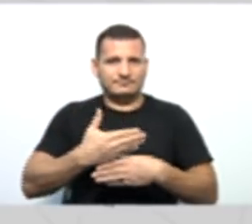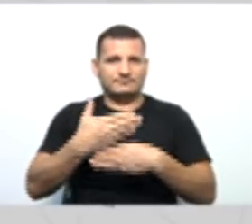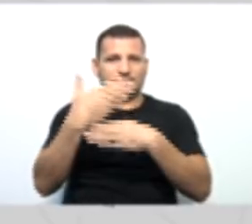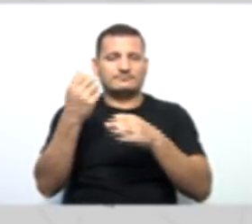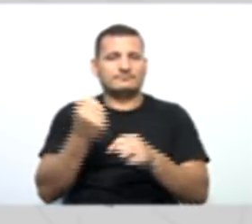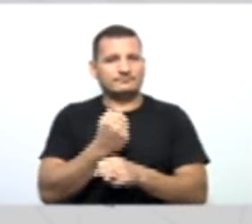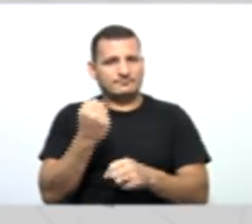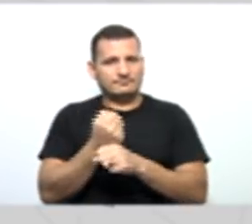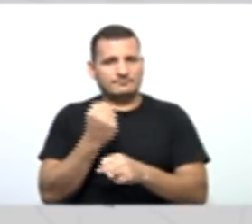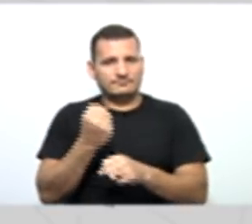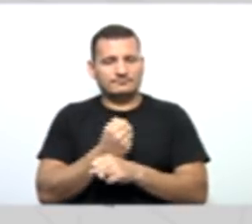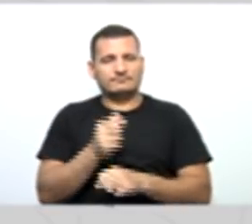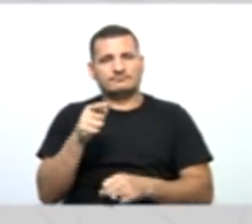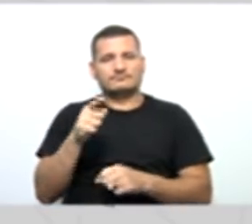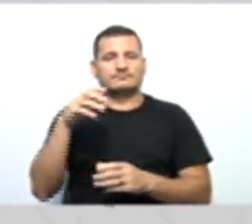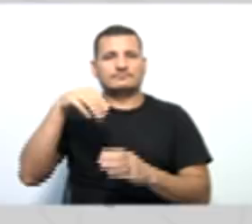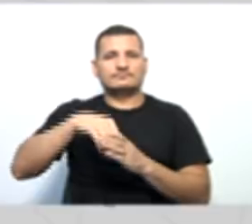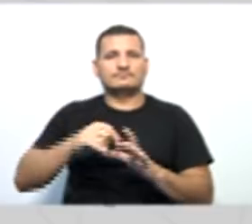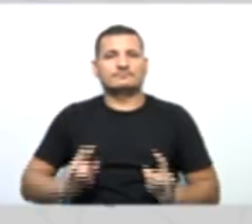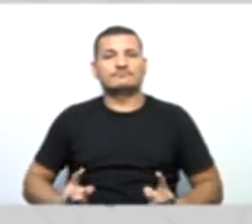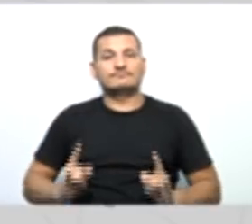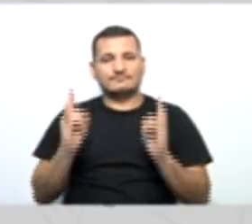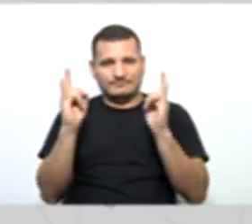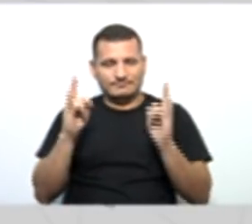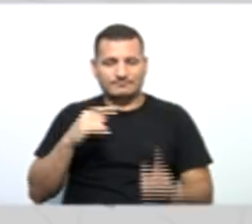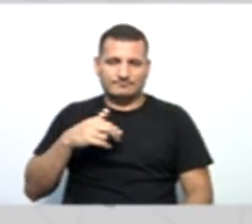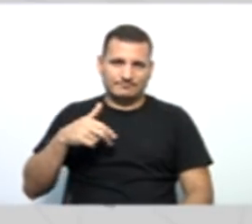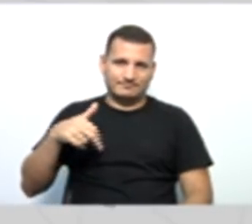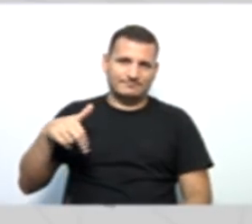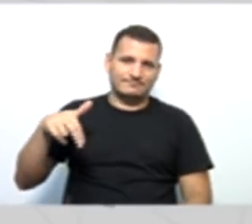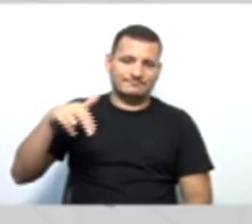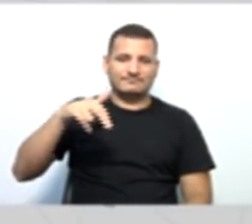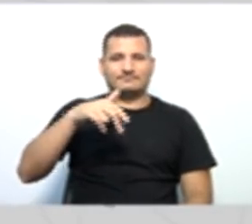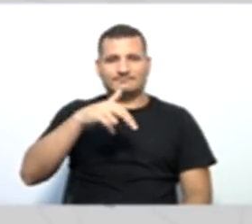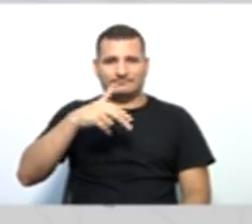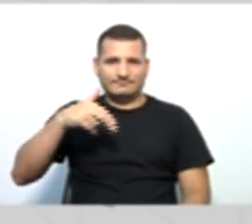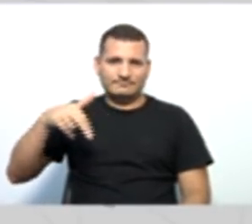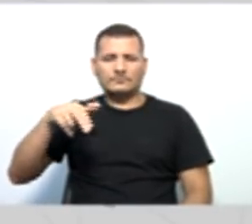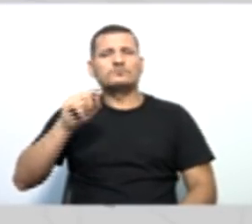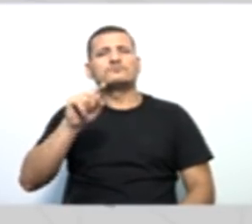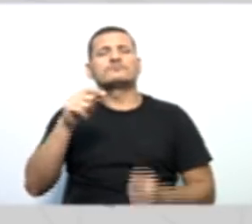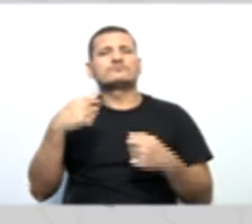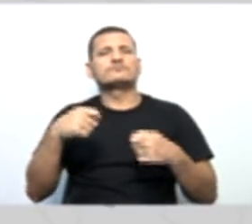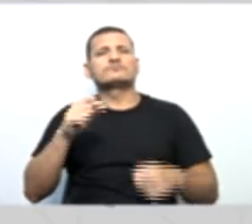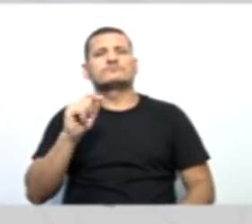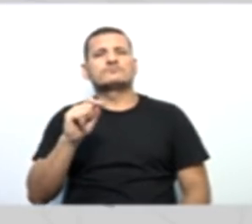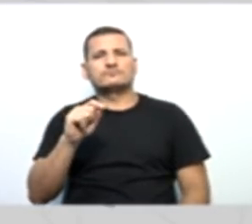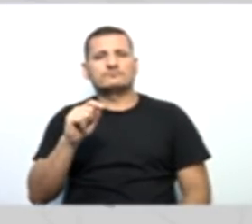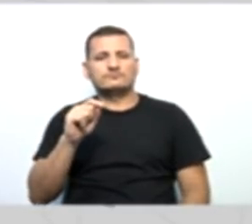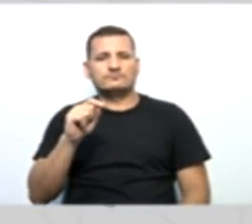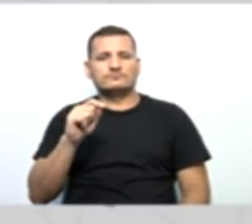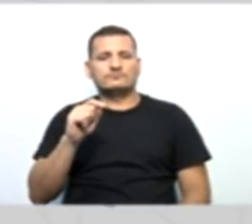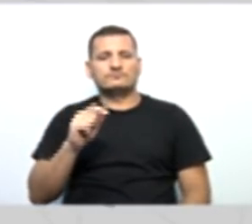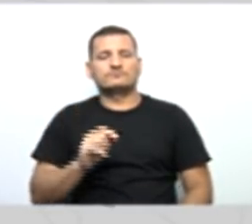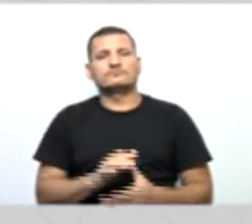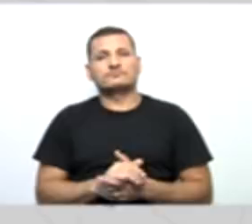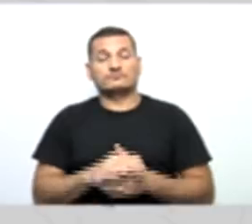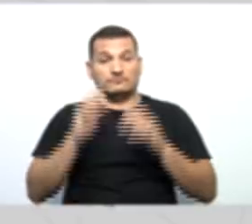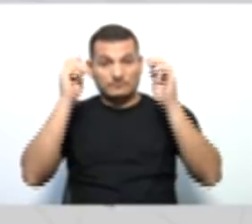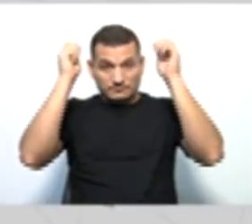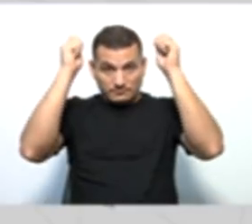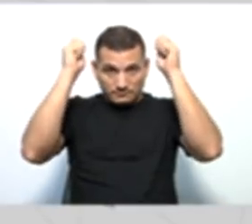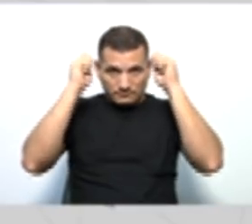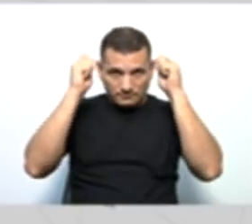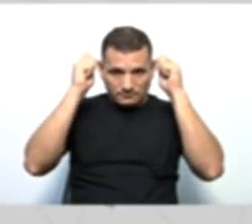está andando dentro do prédio e o prédio está em construção. O que você precisa? Fala aí. Isso, você precisa de um